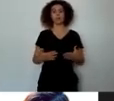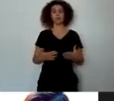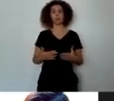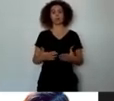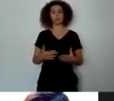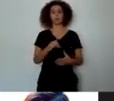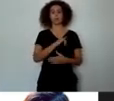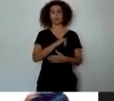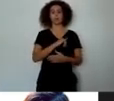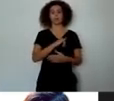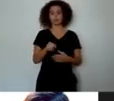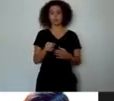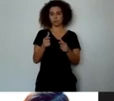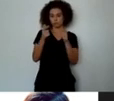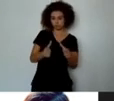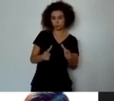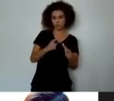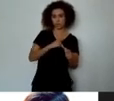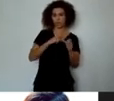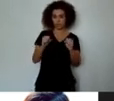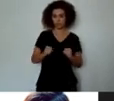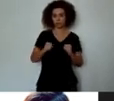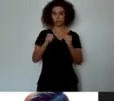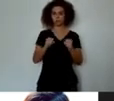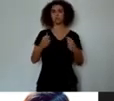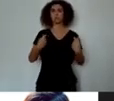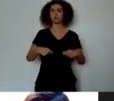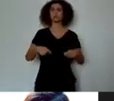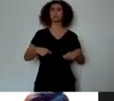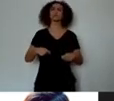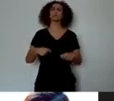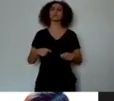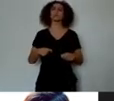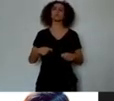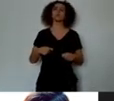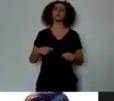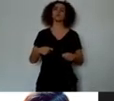poder delas tomarem a posição delas. Porque